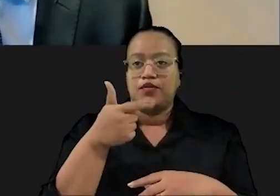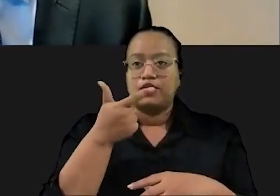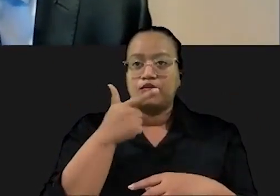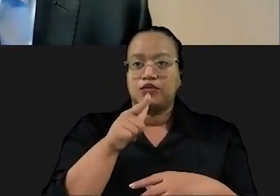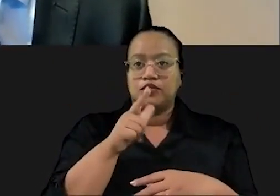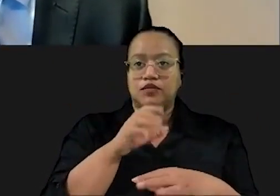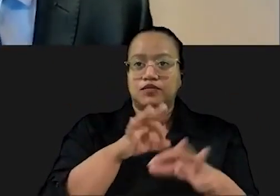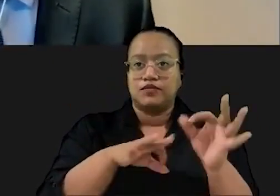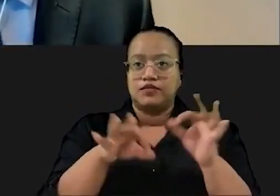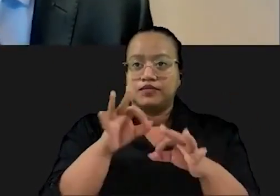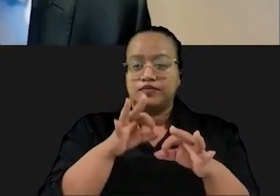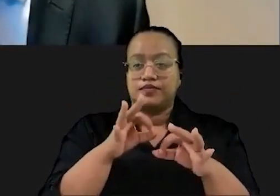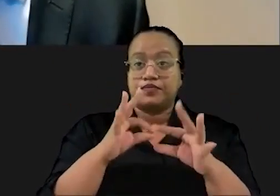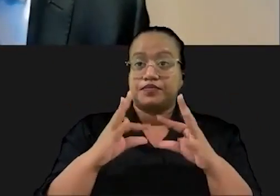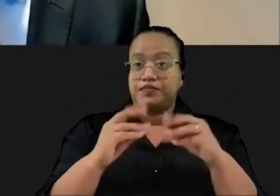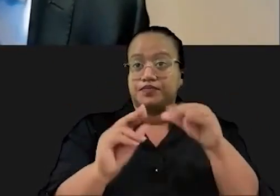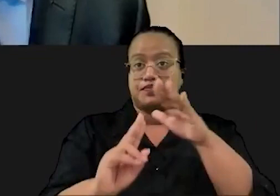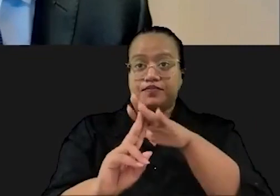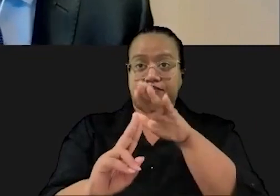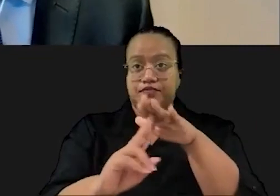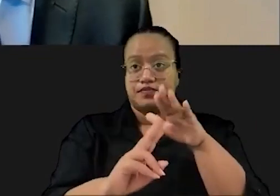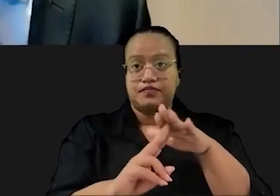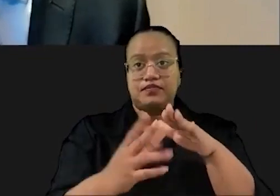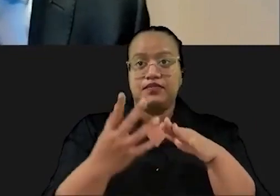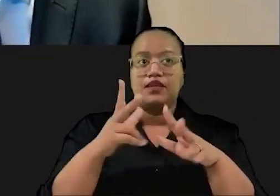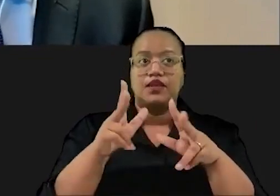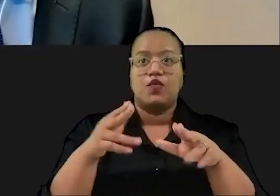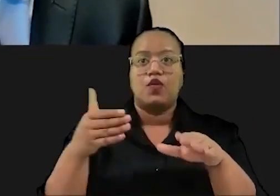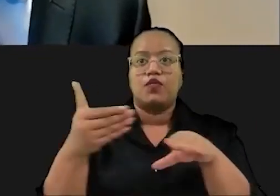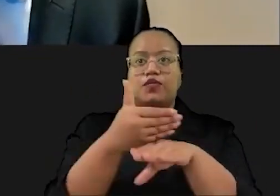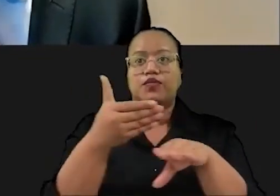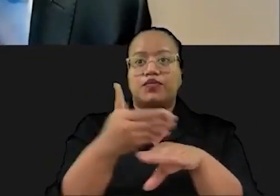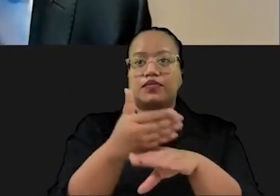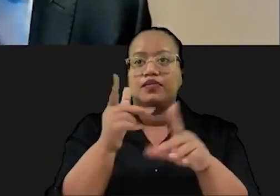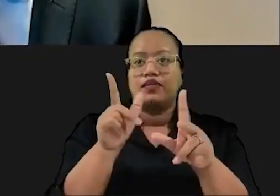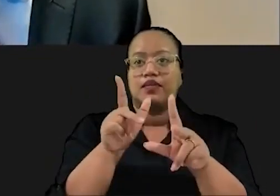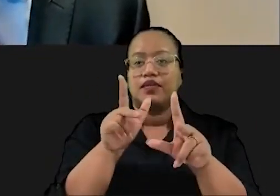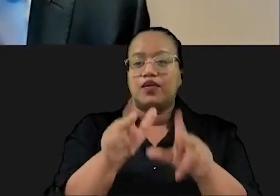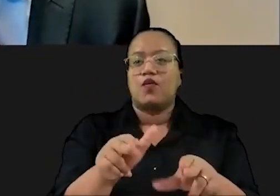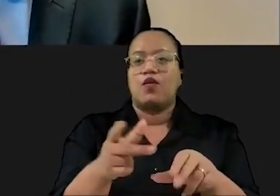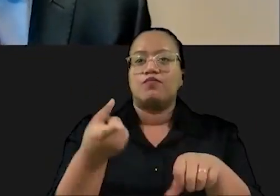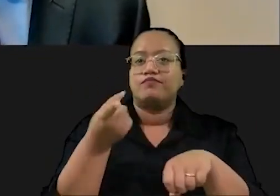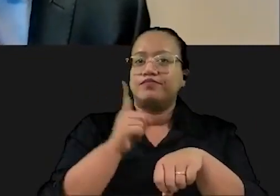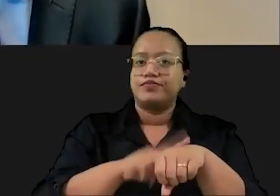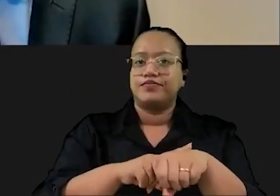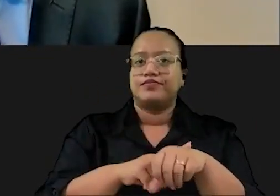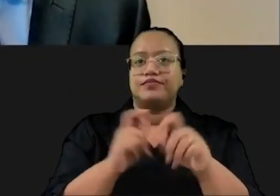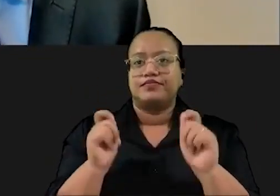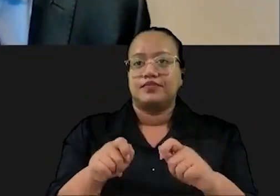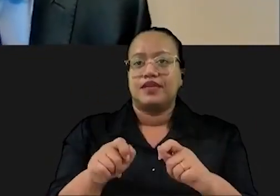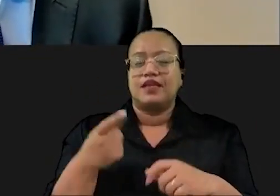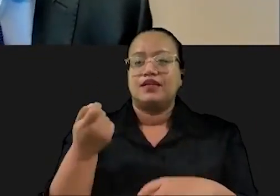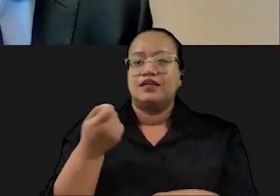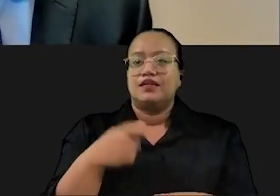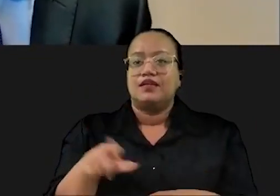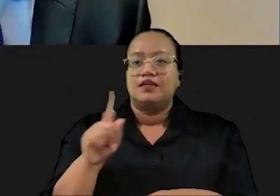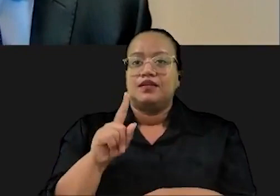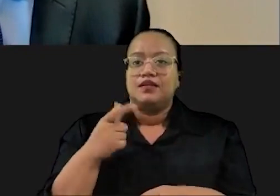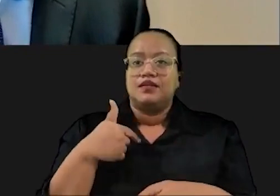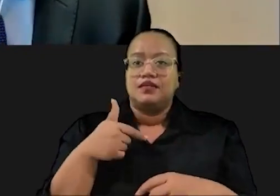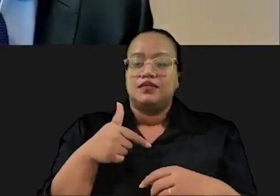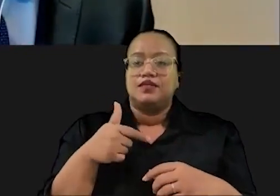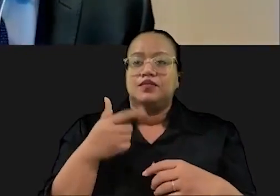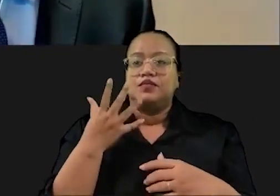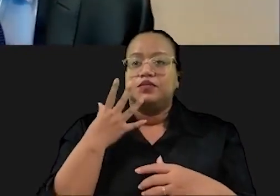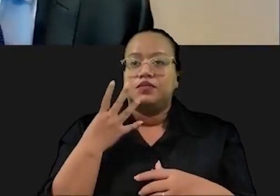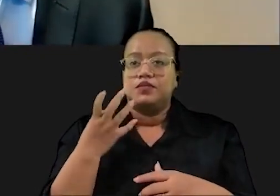unidades automaticamente têm acesso àquilo, de forma imediata. Elas não precisam, eu não preciso de um trabalho de convencimento, eu preciso, na